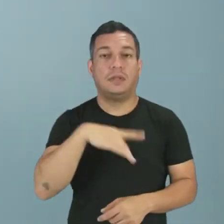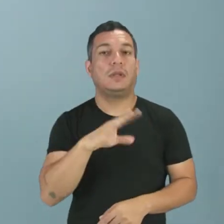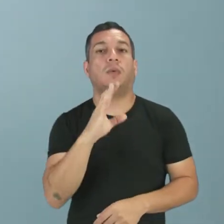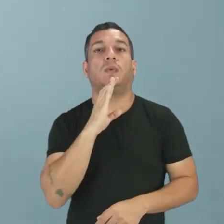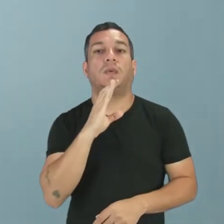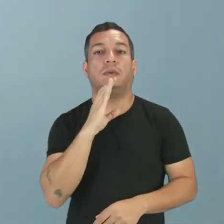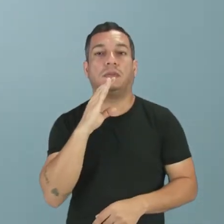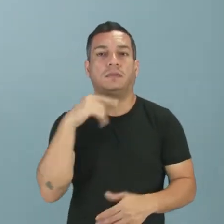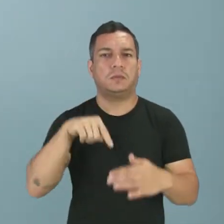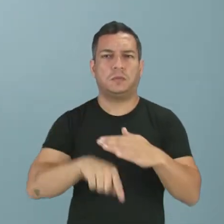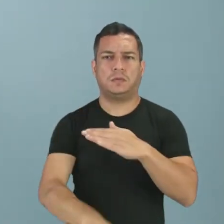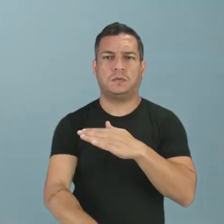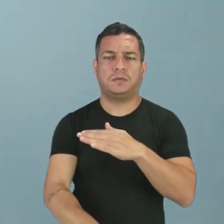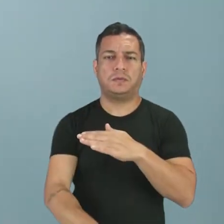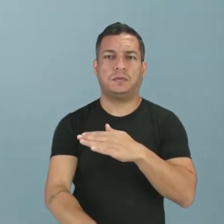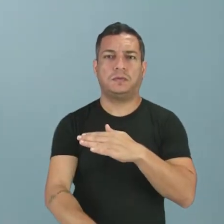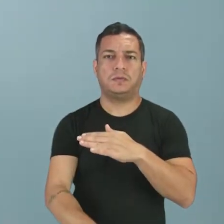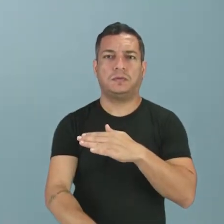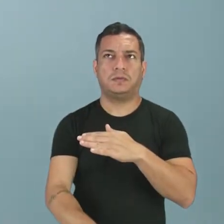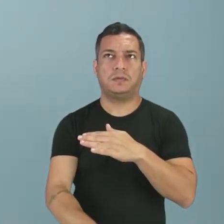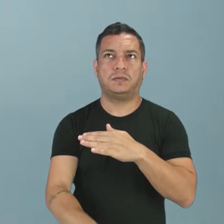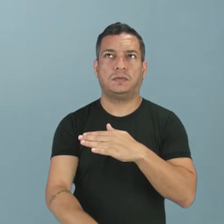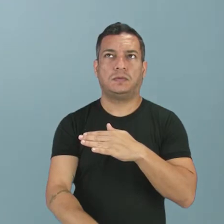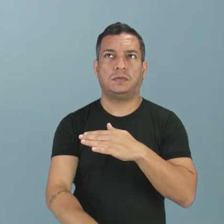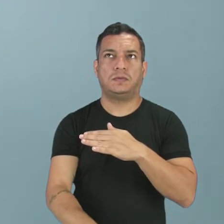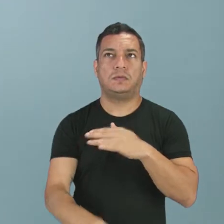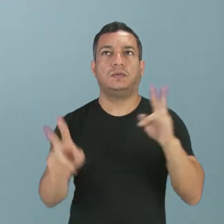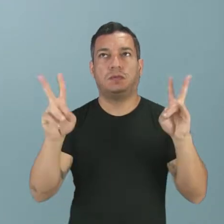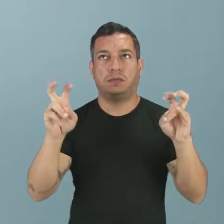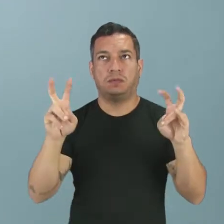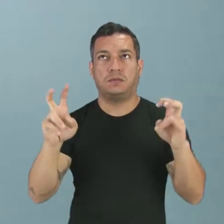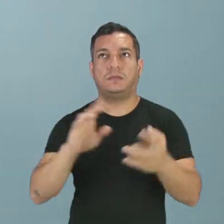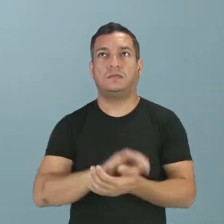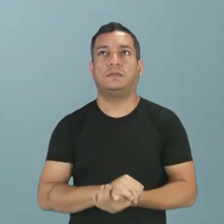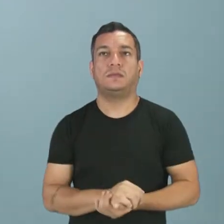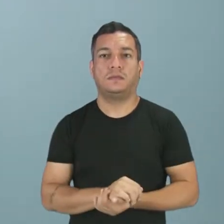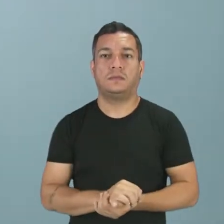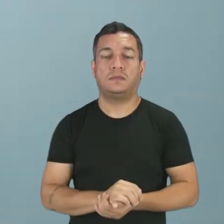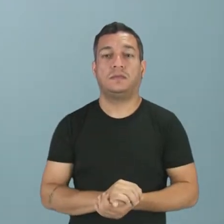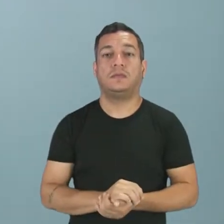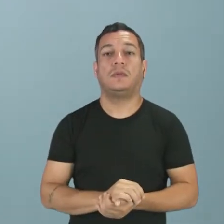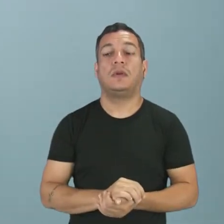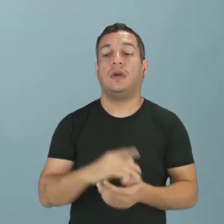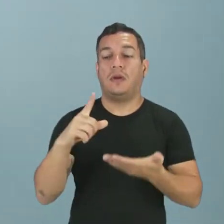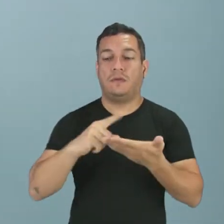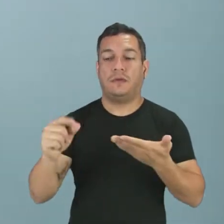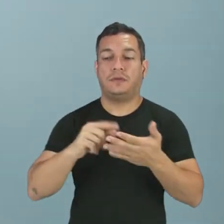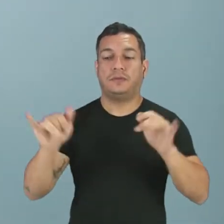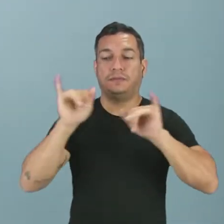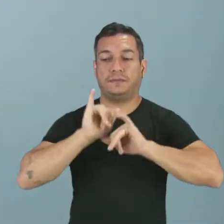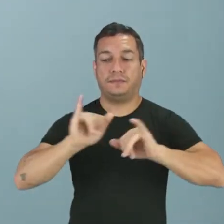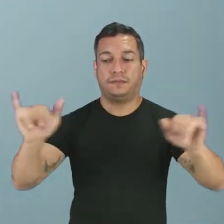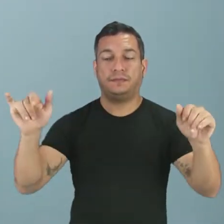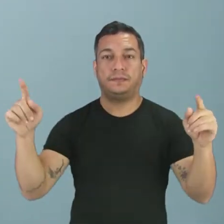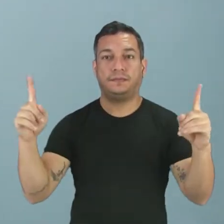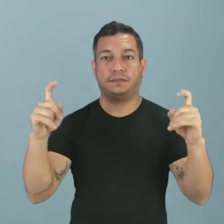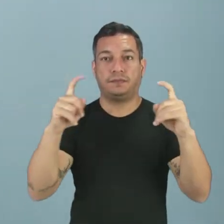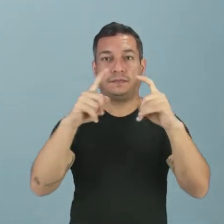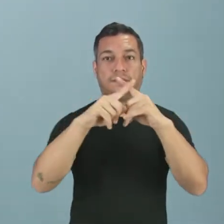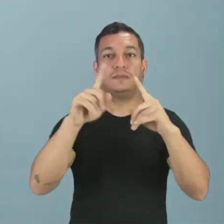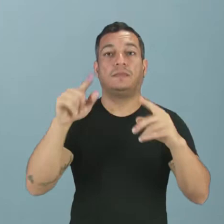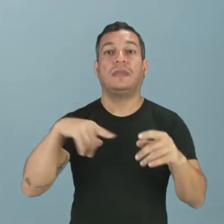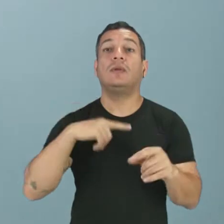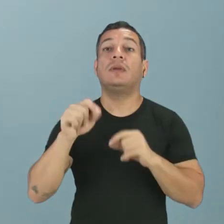conhecimento profundo do assunto. O artigo de divulgação científica, ele vem com o intuito só